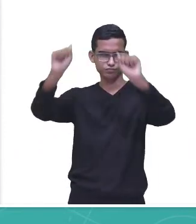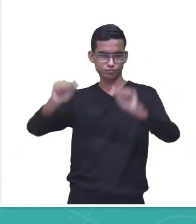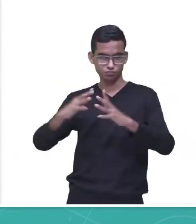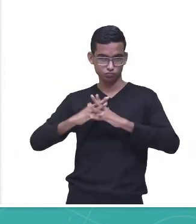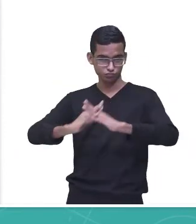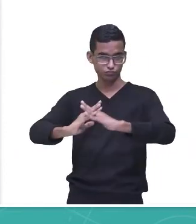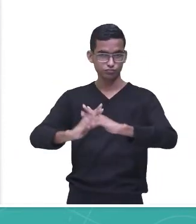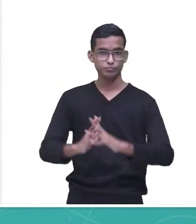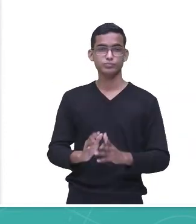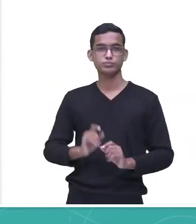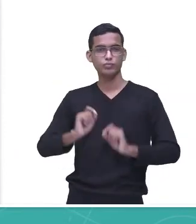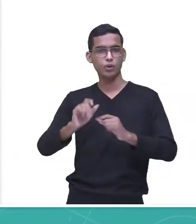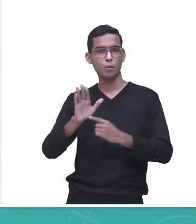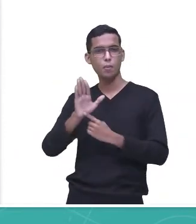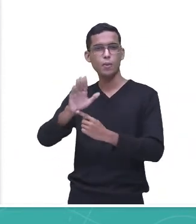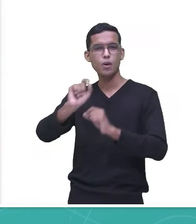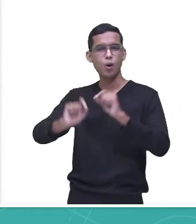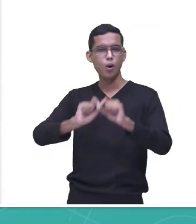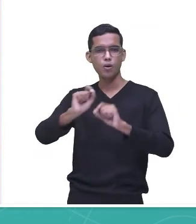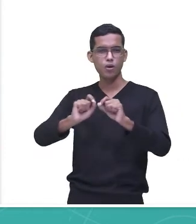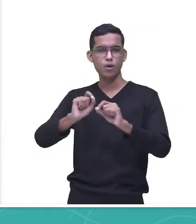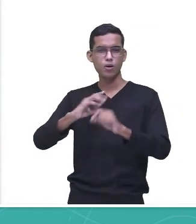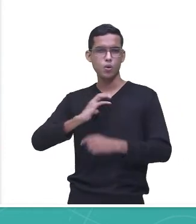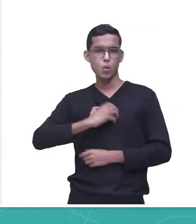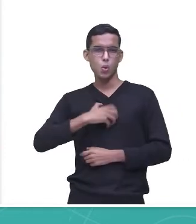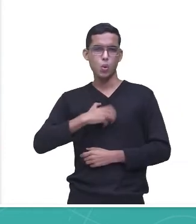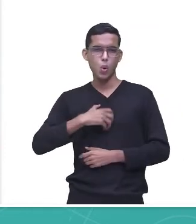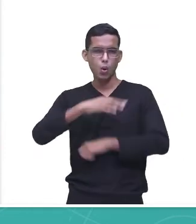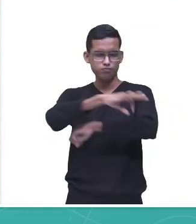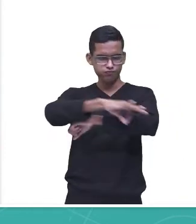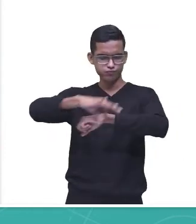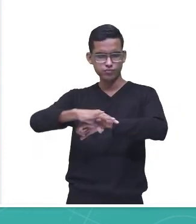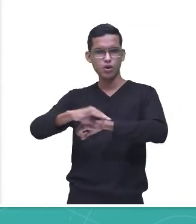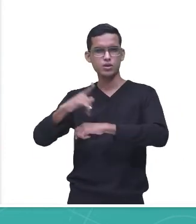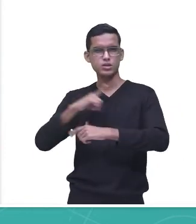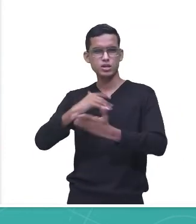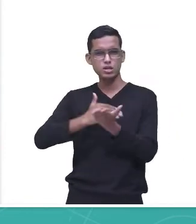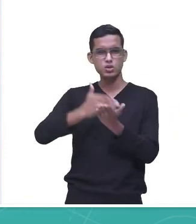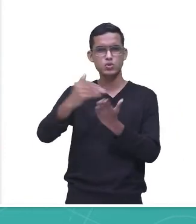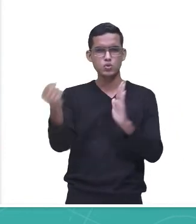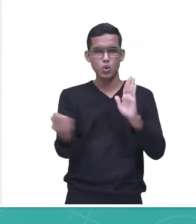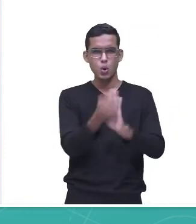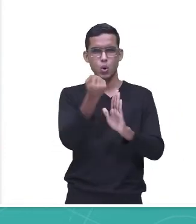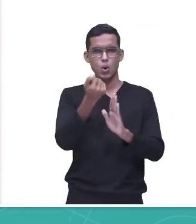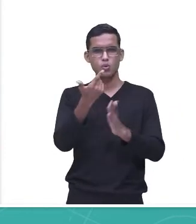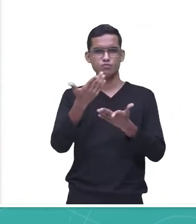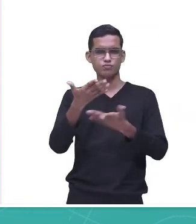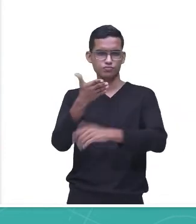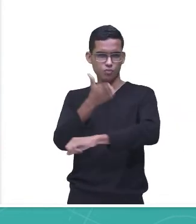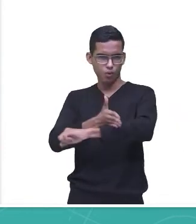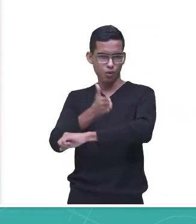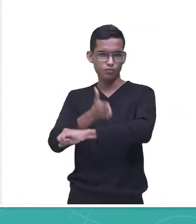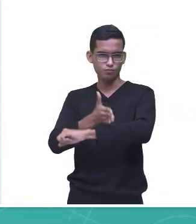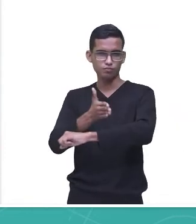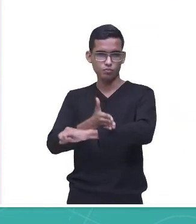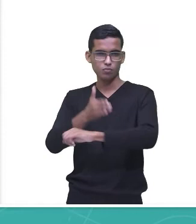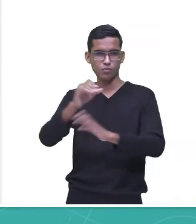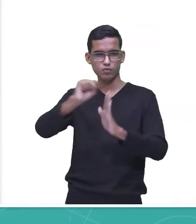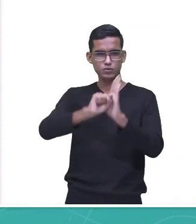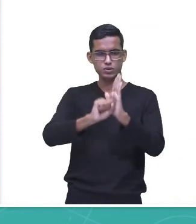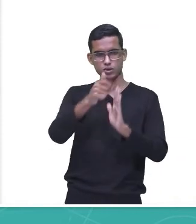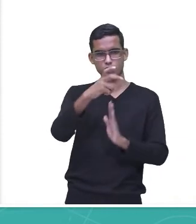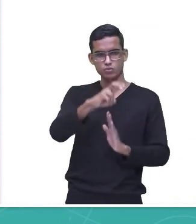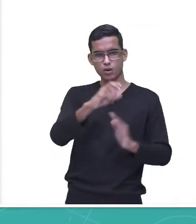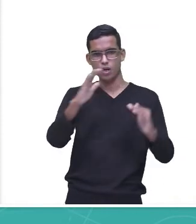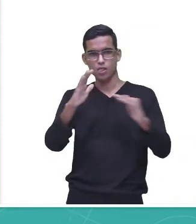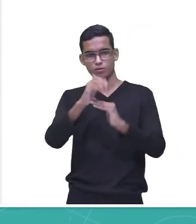estilo arquitetônico que vigorou durante a Baixa Idade Média, século V ao XV. As igrejas, as catedrais, as basílicas, os